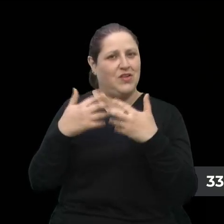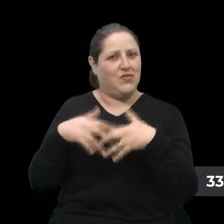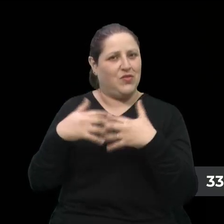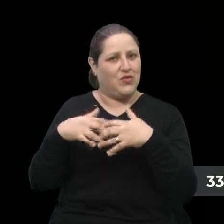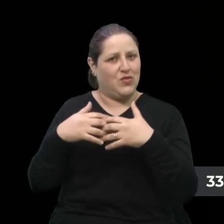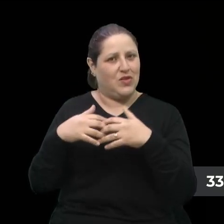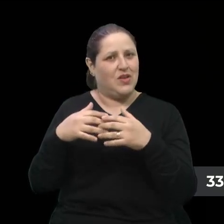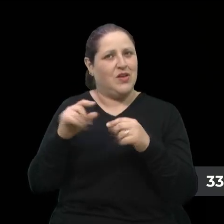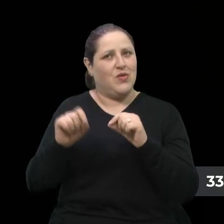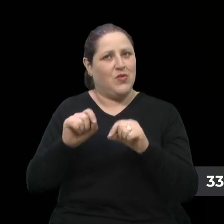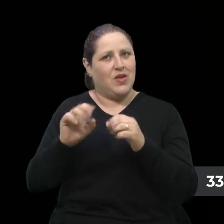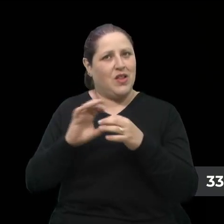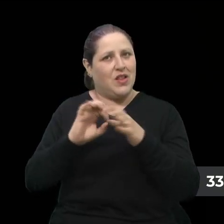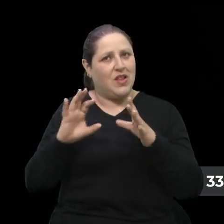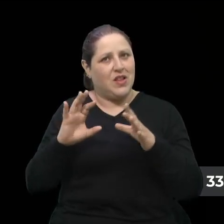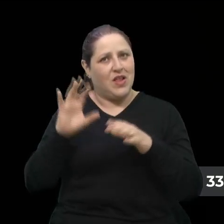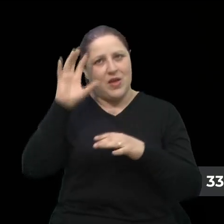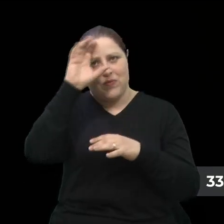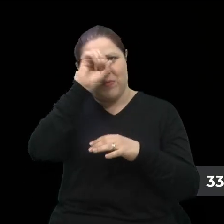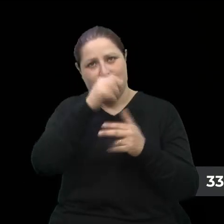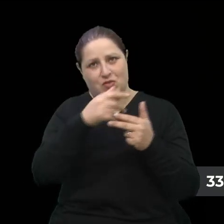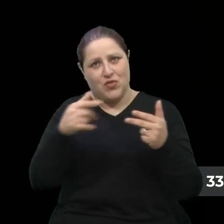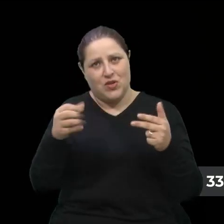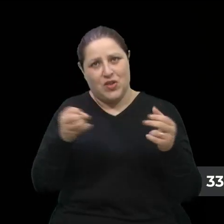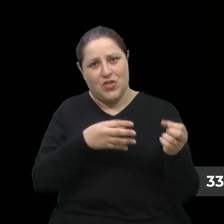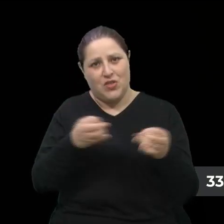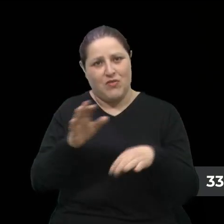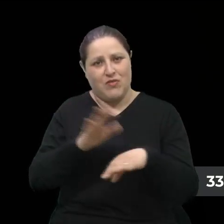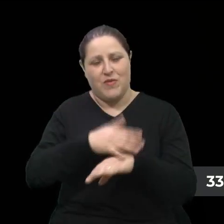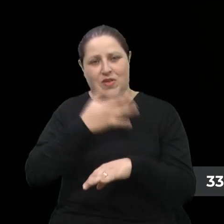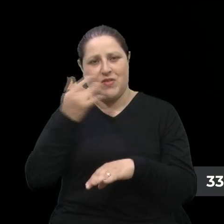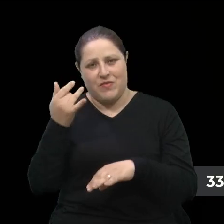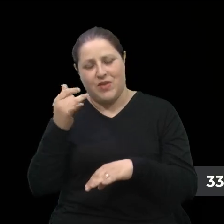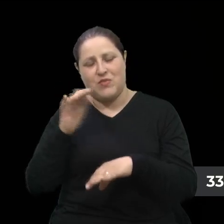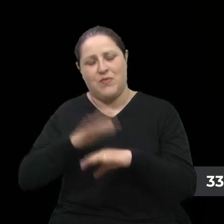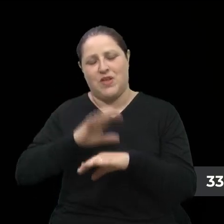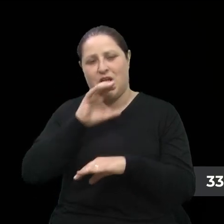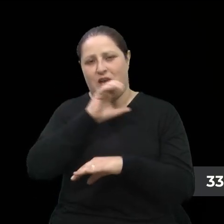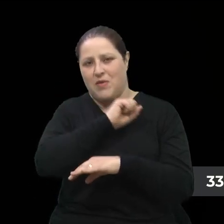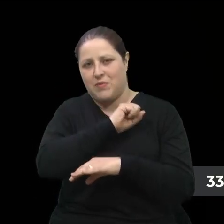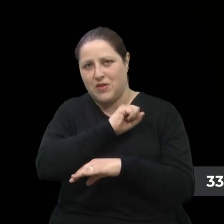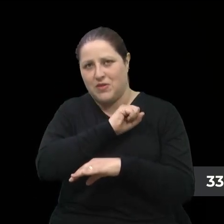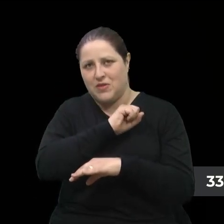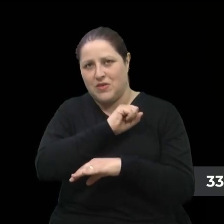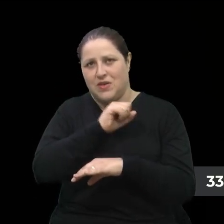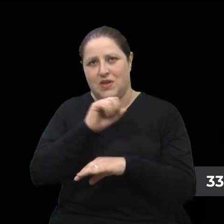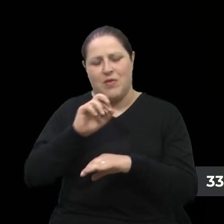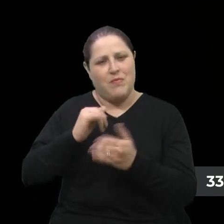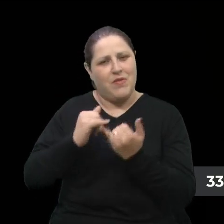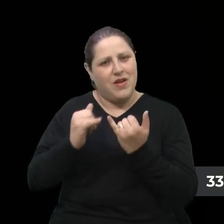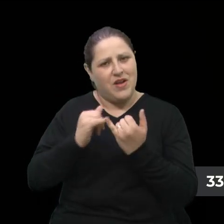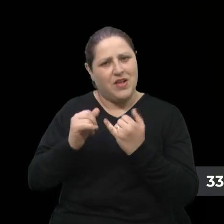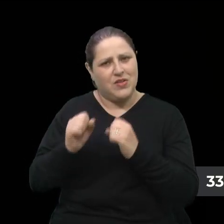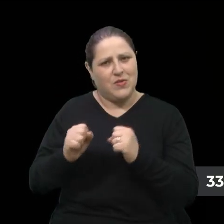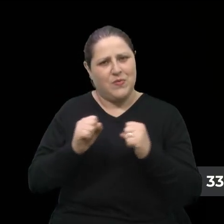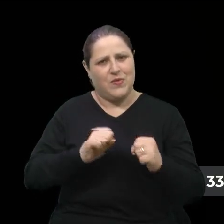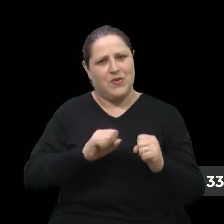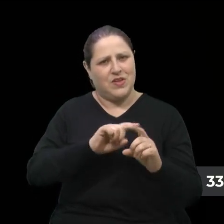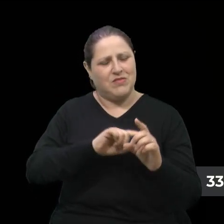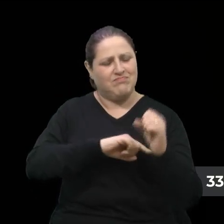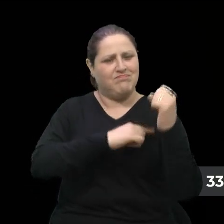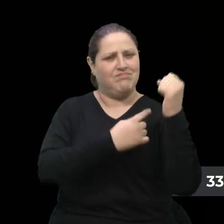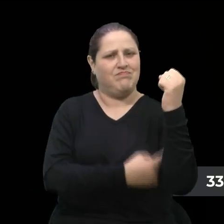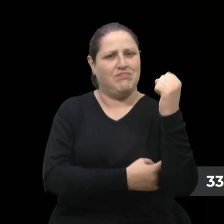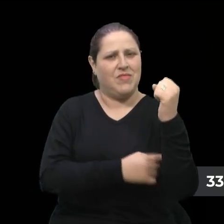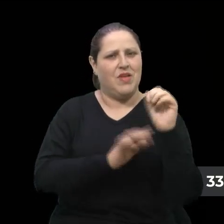que permite que elas aprendam coisas novas com muito mais facilidade e rapidez. Parece um superpoder, não é mesmo? Mas nem tudo é